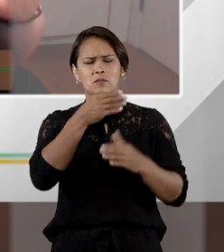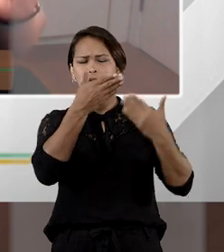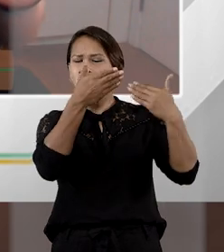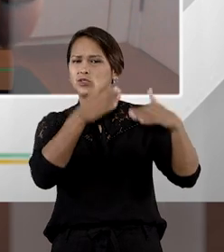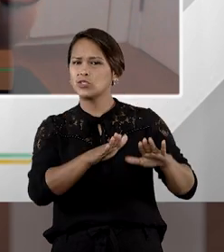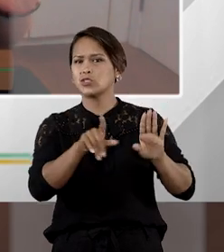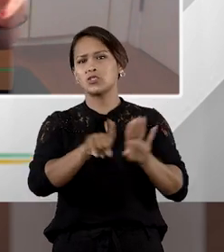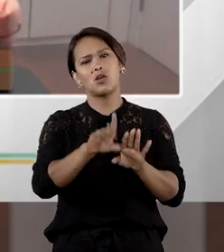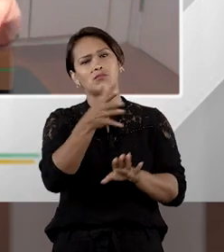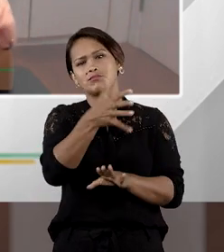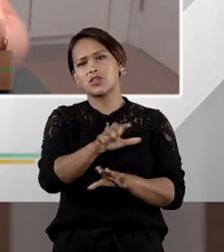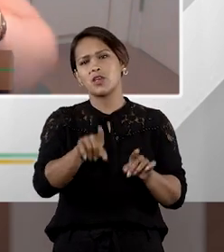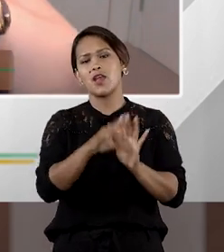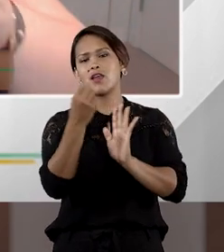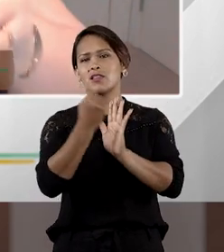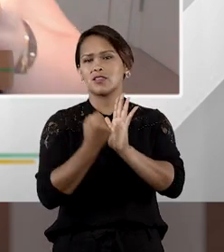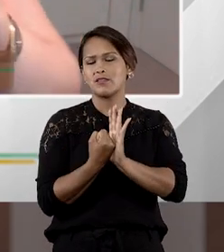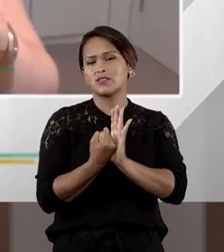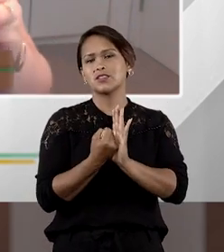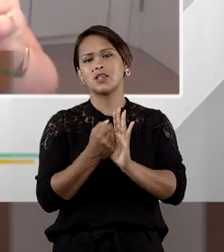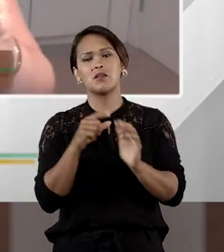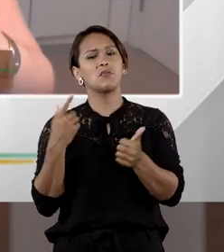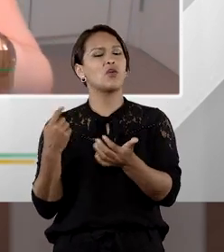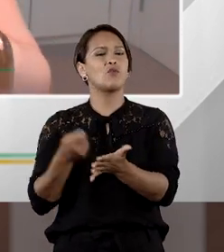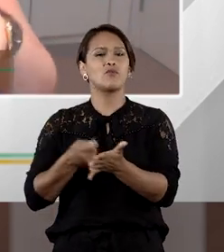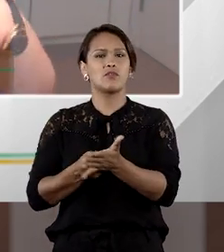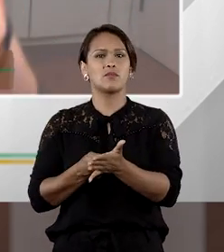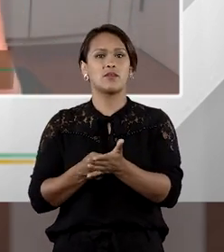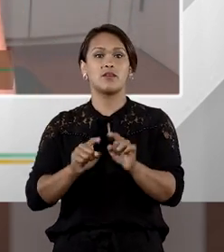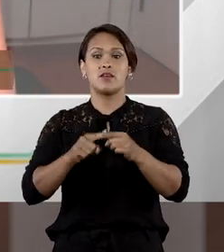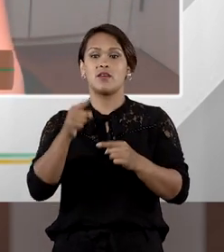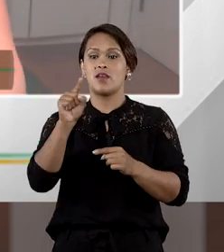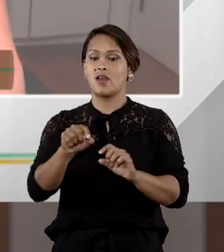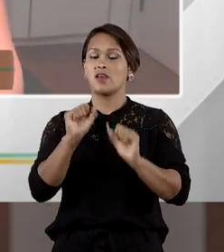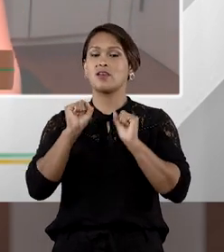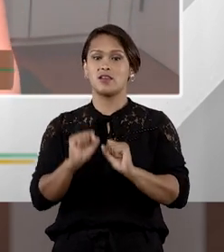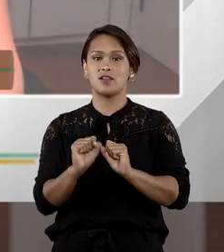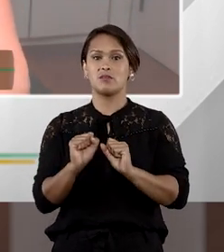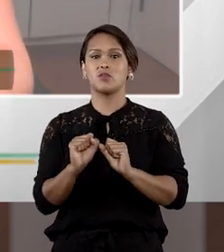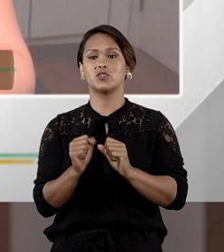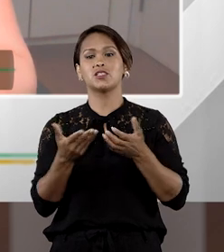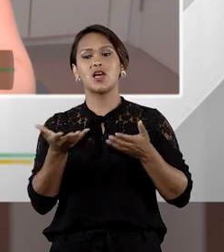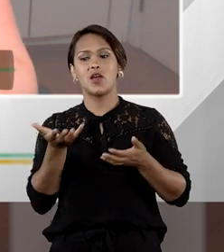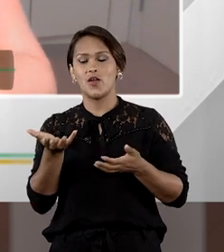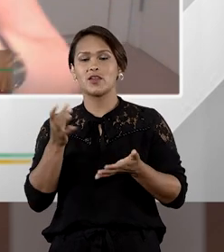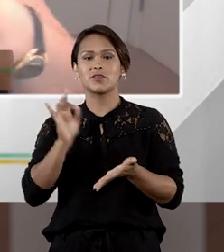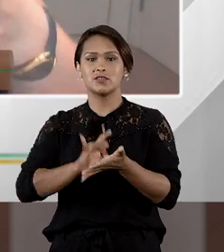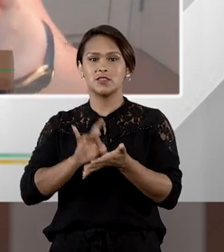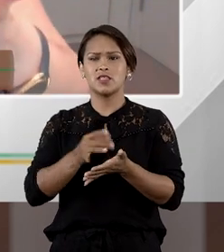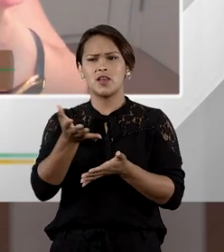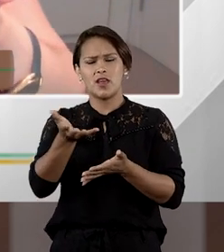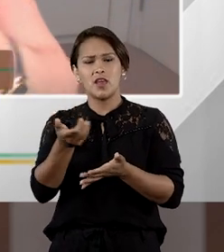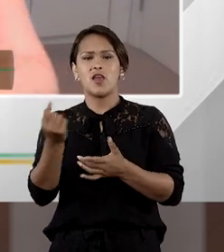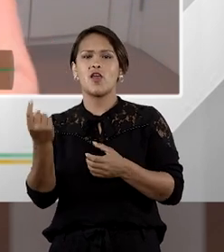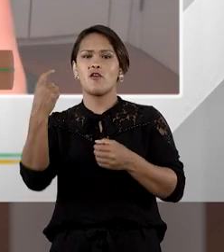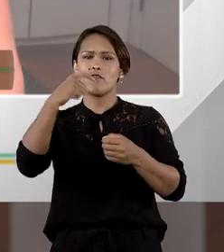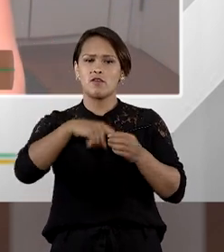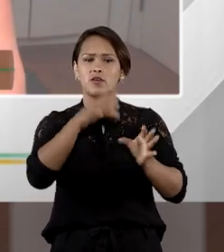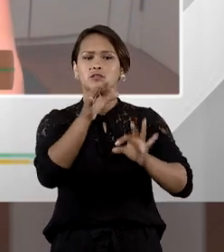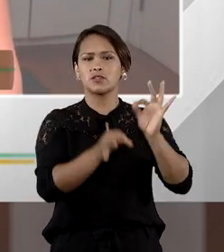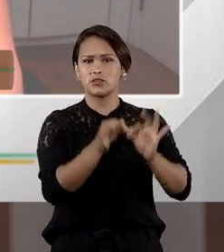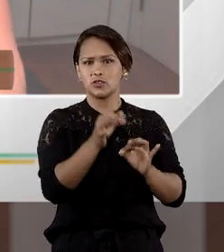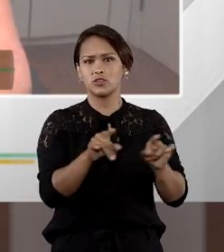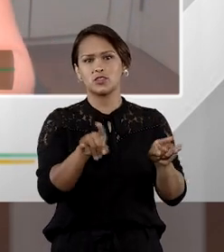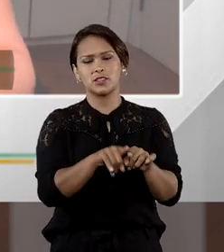de novo, falou, ah, quer saber, tá fixado, mas eu não vou cobrar. Aí ela vai poder, a hora que ela realmente se animar de novo, né,